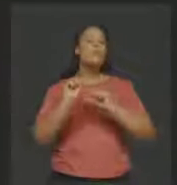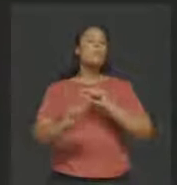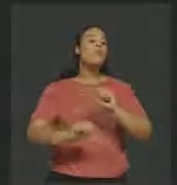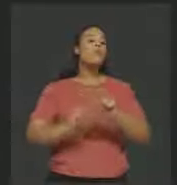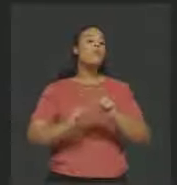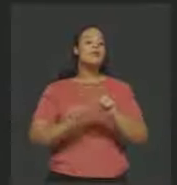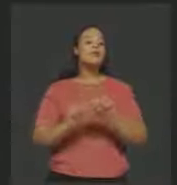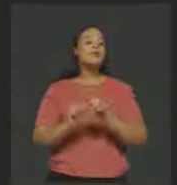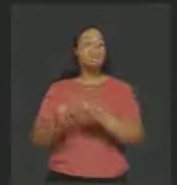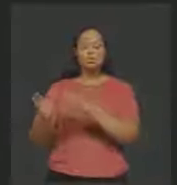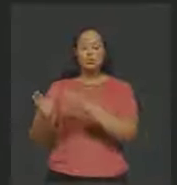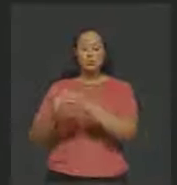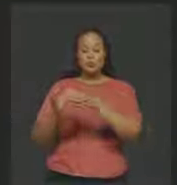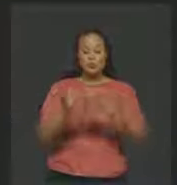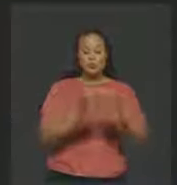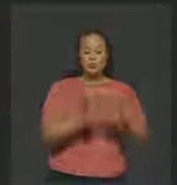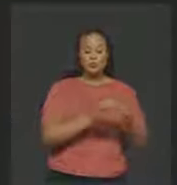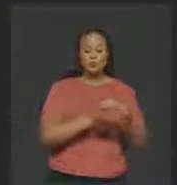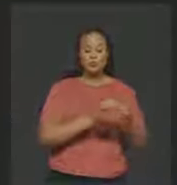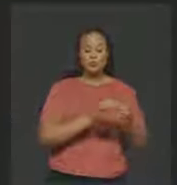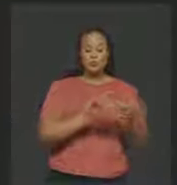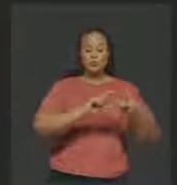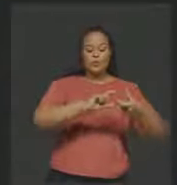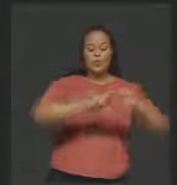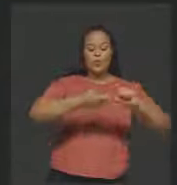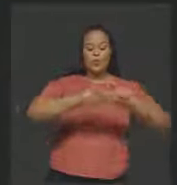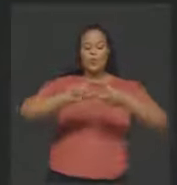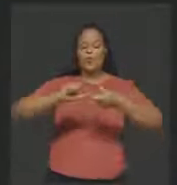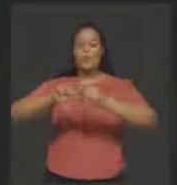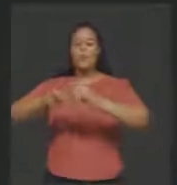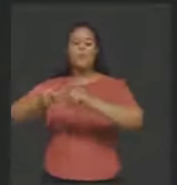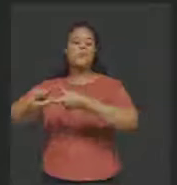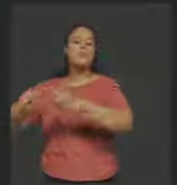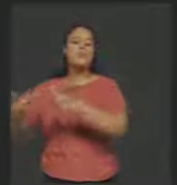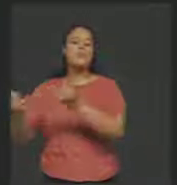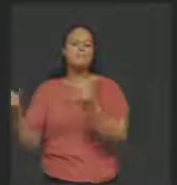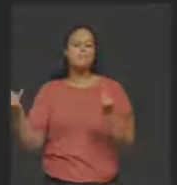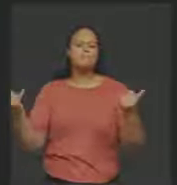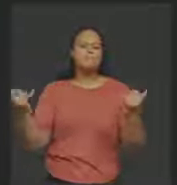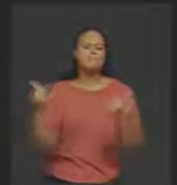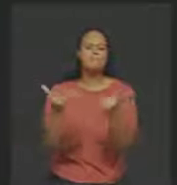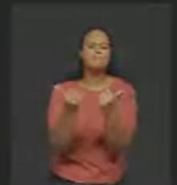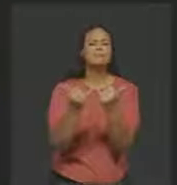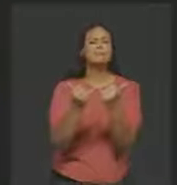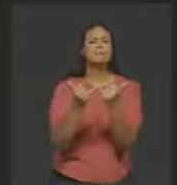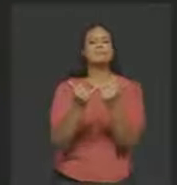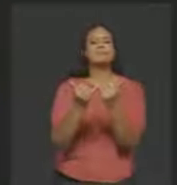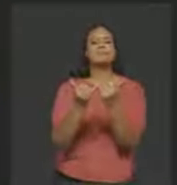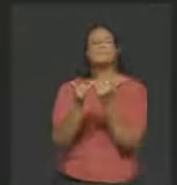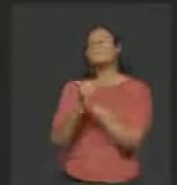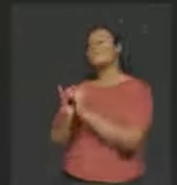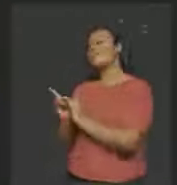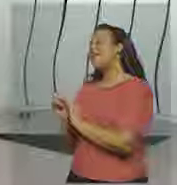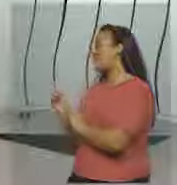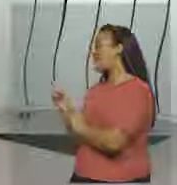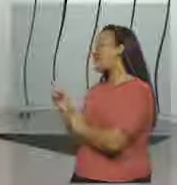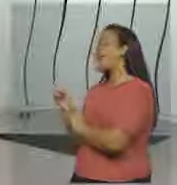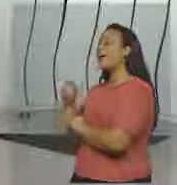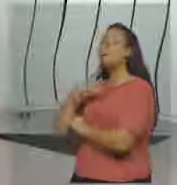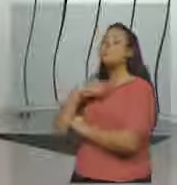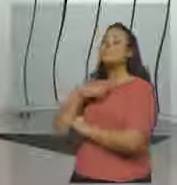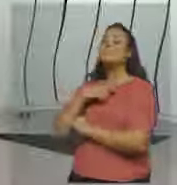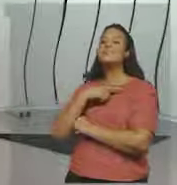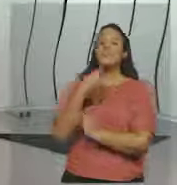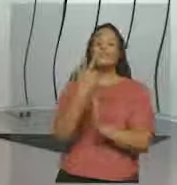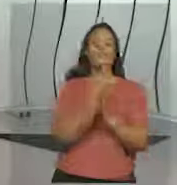componentes pelos quais passa a corrente elétrica. Então aqui a gente tem até uma figura com um circuito mais complexo, né? O fato é que dentro de um